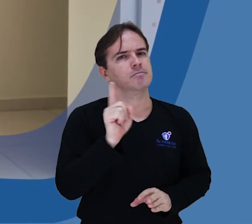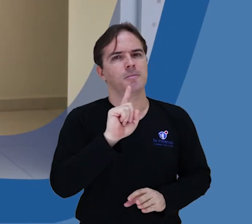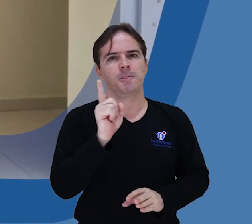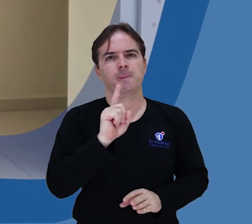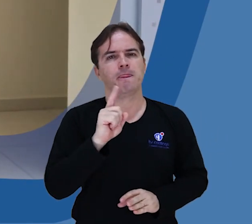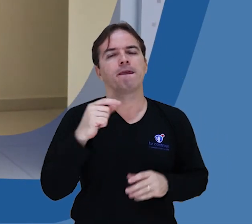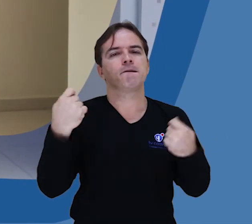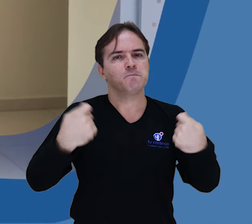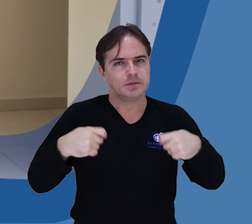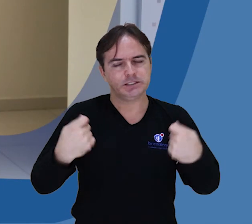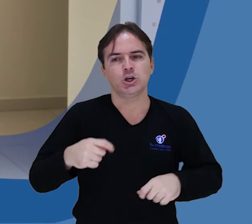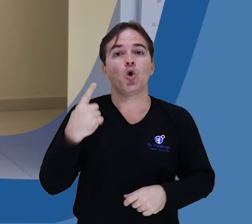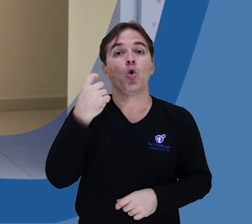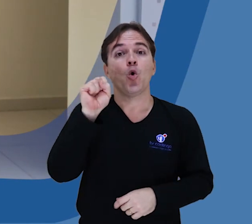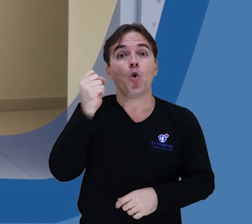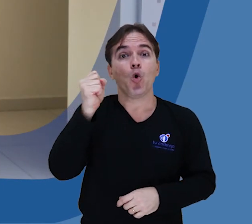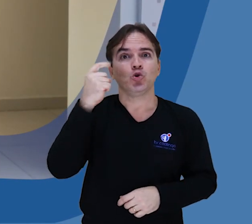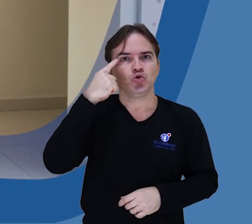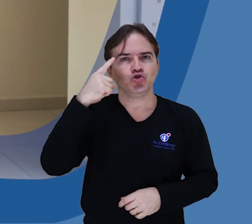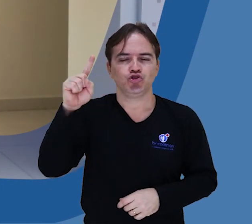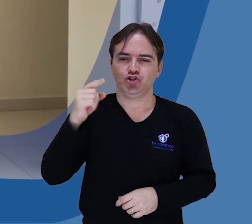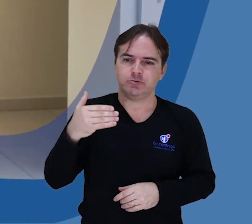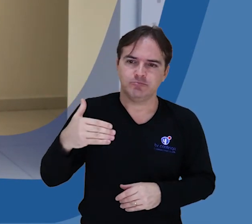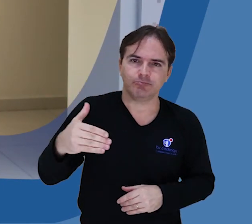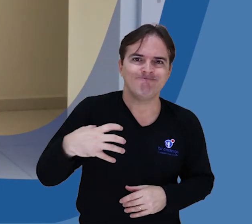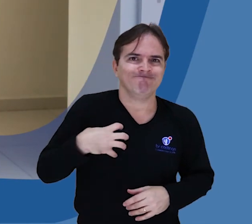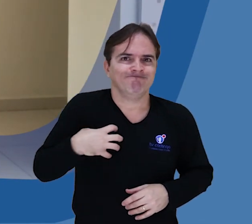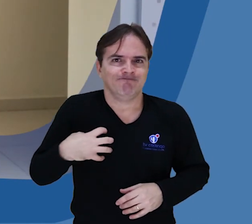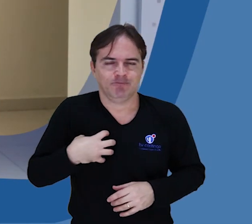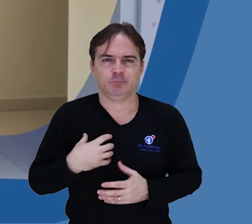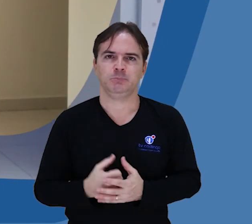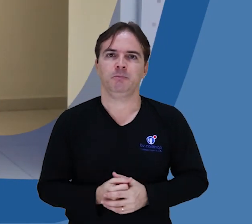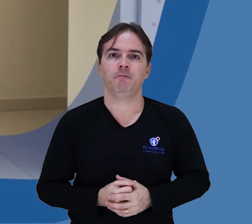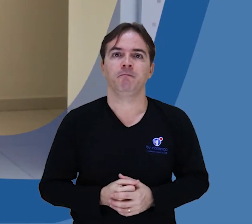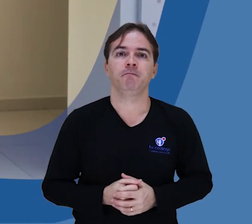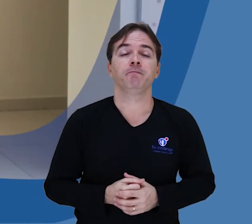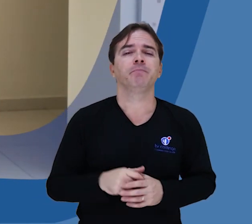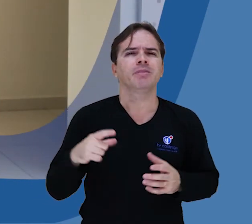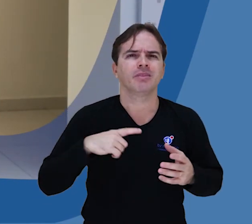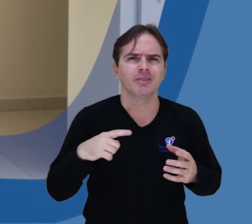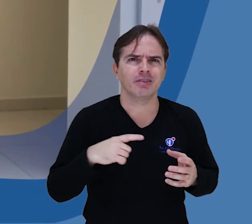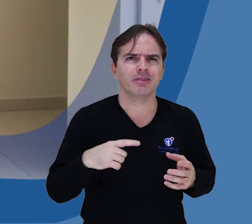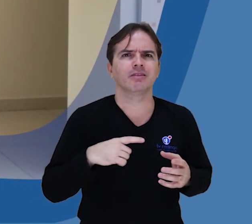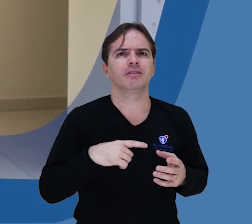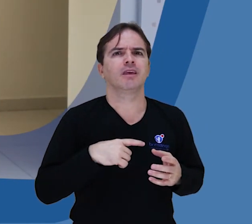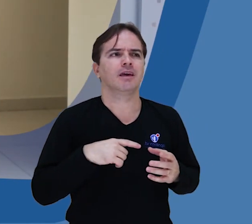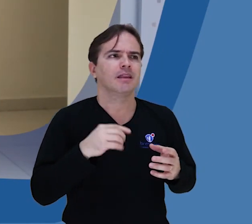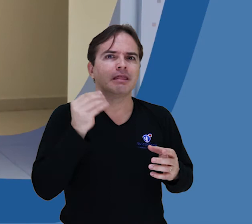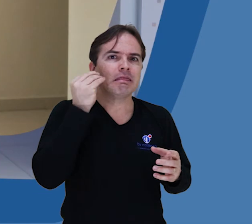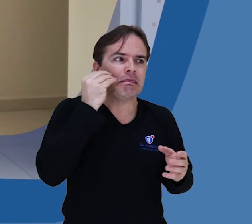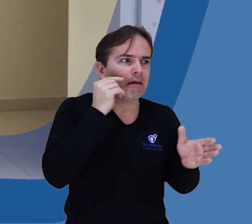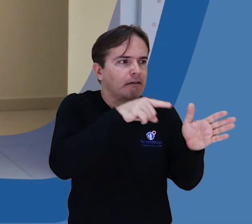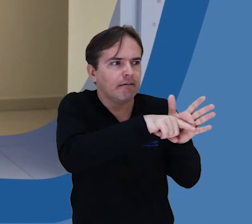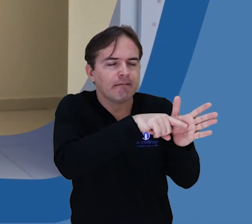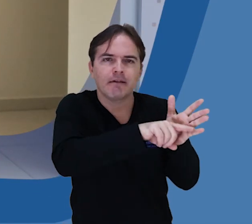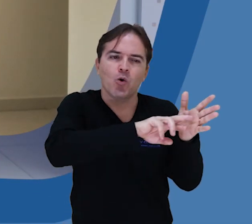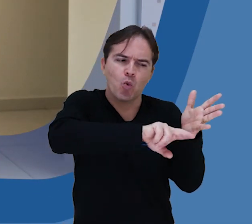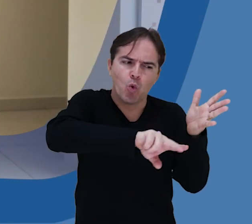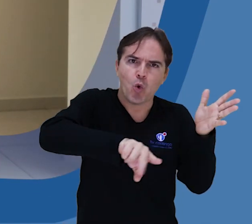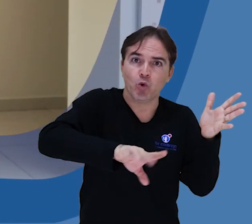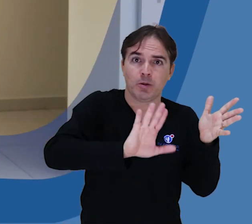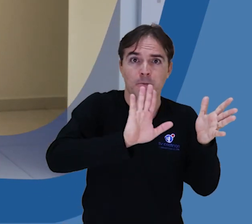depois de 8 dias, como eu já falei. Bom, existem vários testes no mercado, então a Anvisa também está fazendo